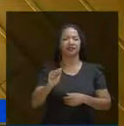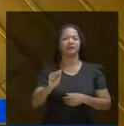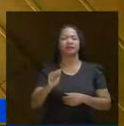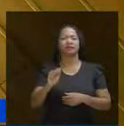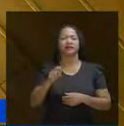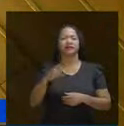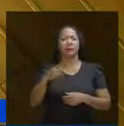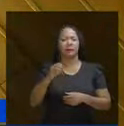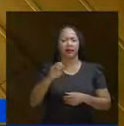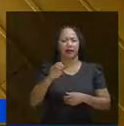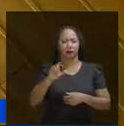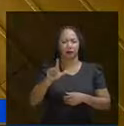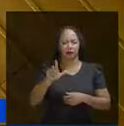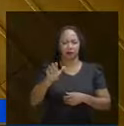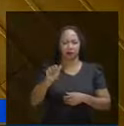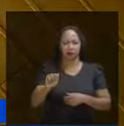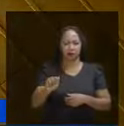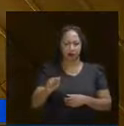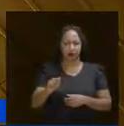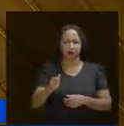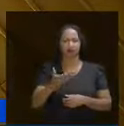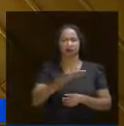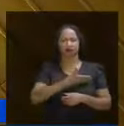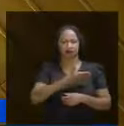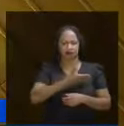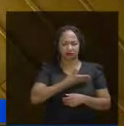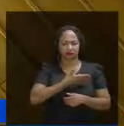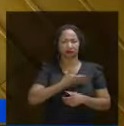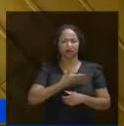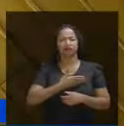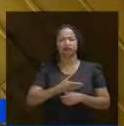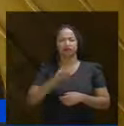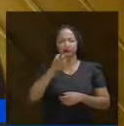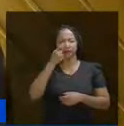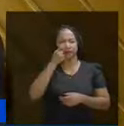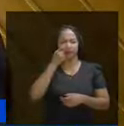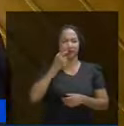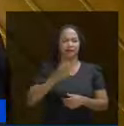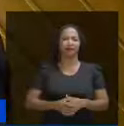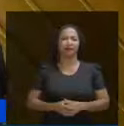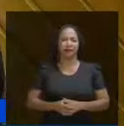relatora, caros colegas aqui presentes.